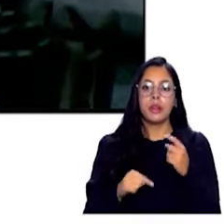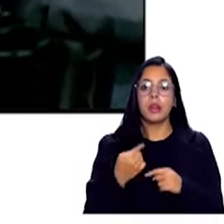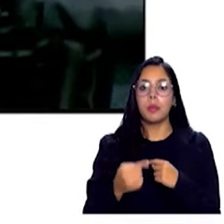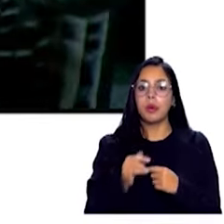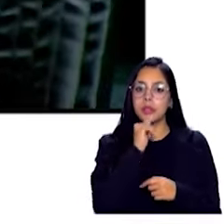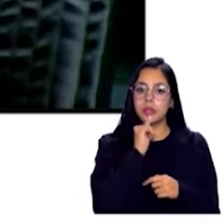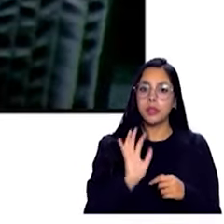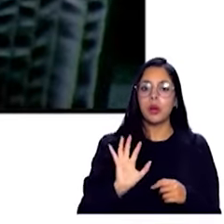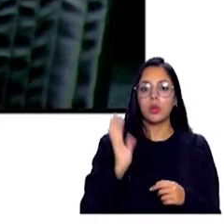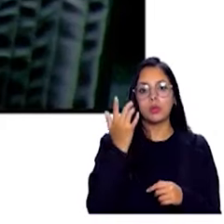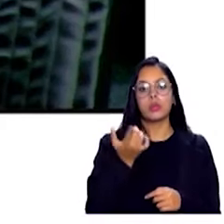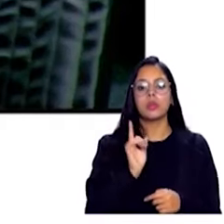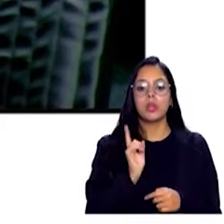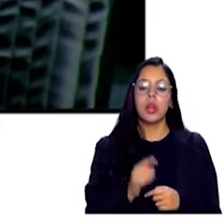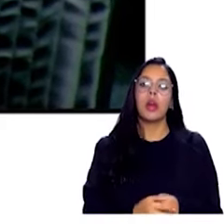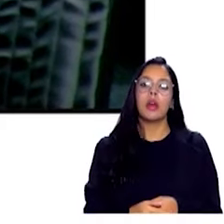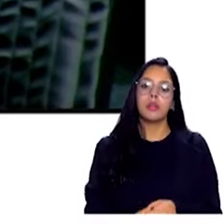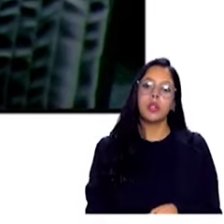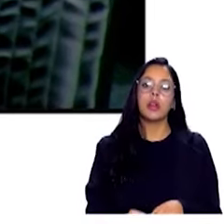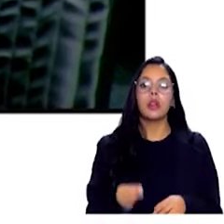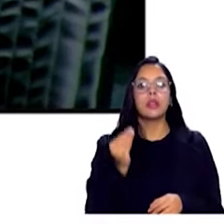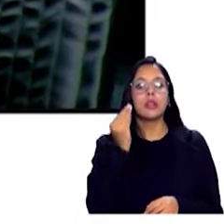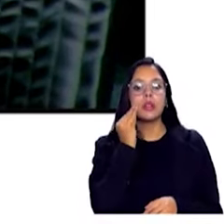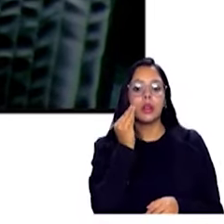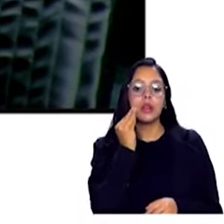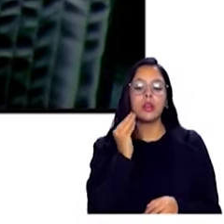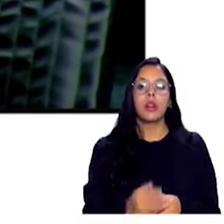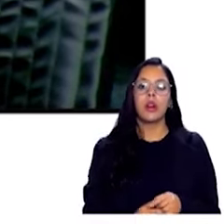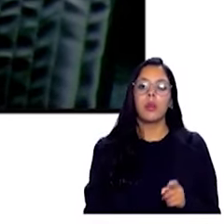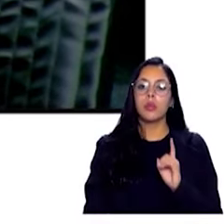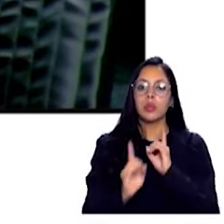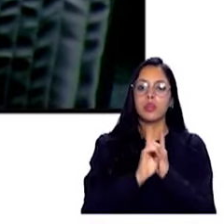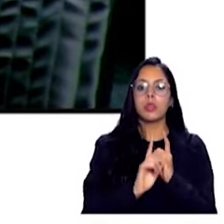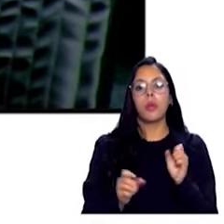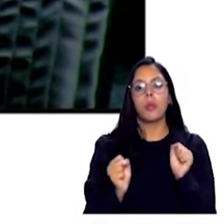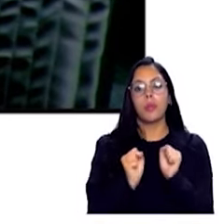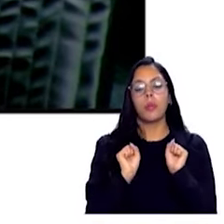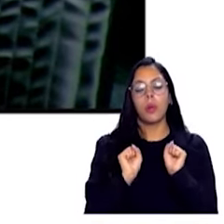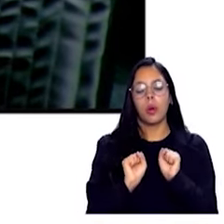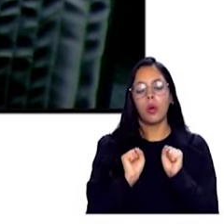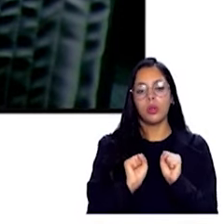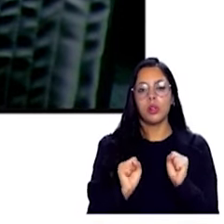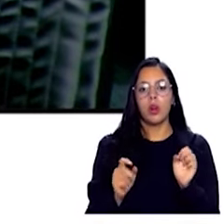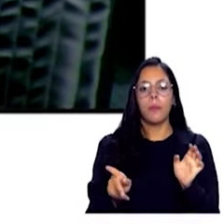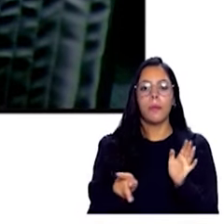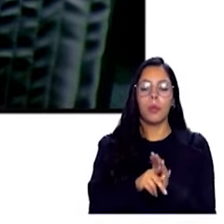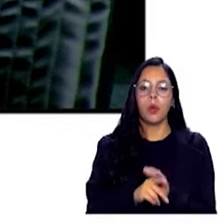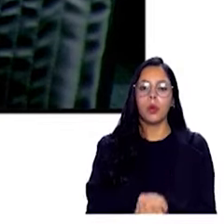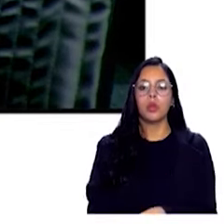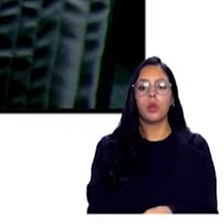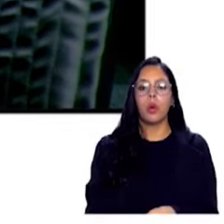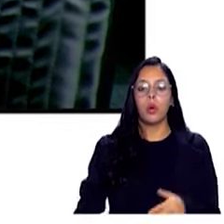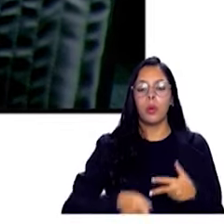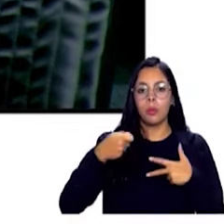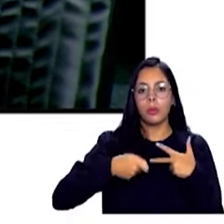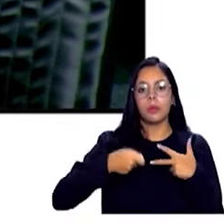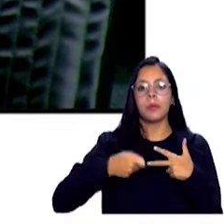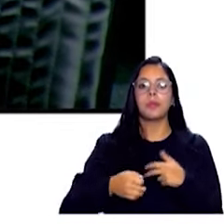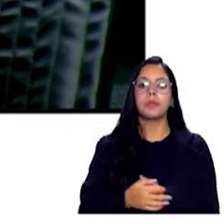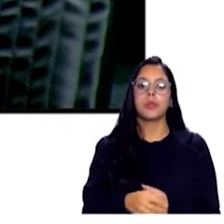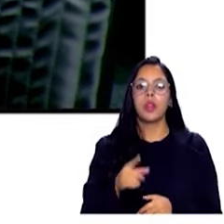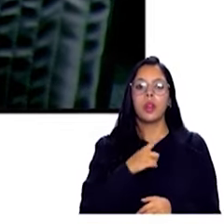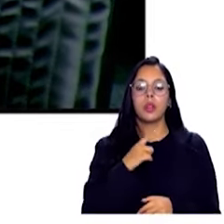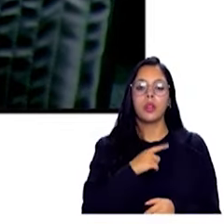disso funcionar aí você tem a garantia de acesso ao poder judiciário interpretando então a cláusula de acesso a função